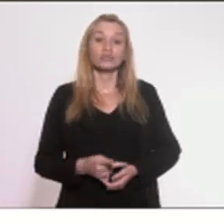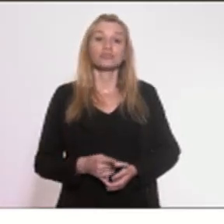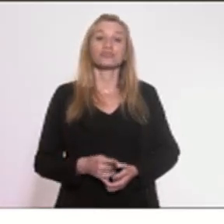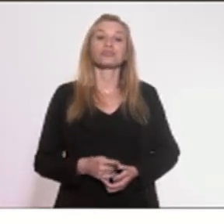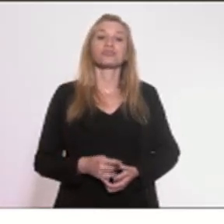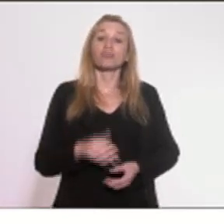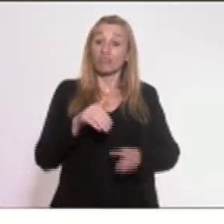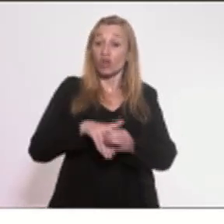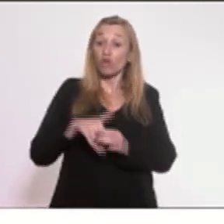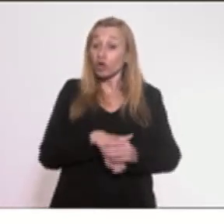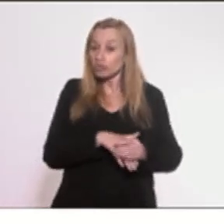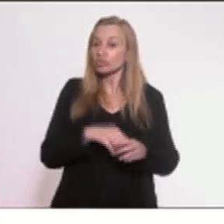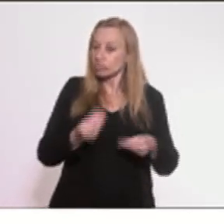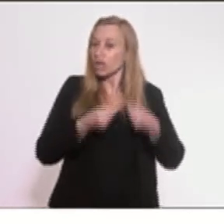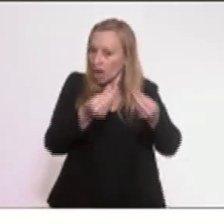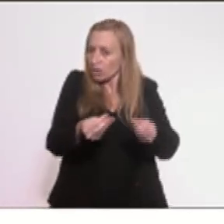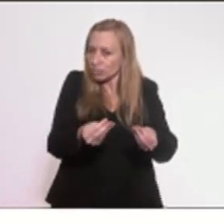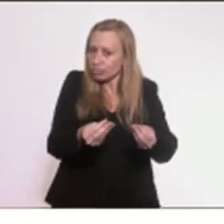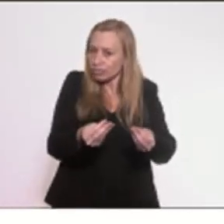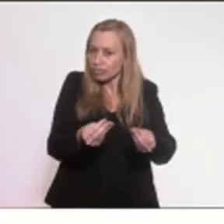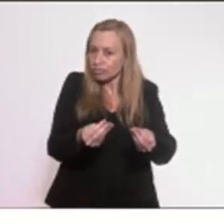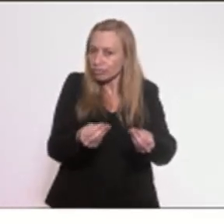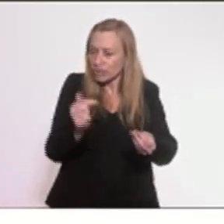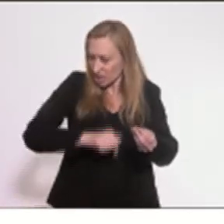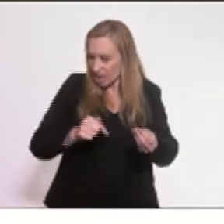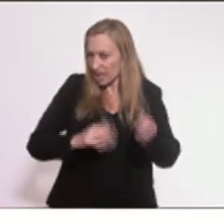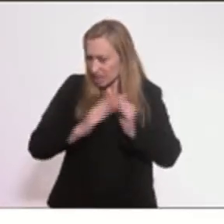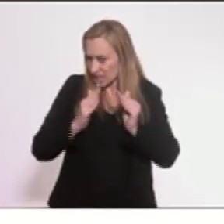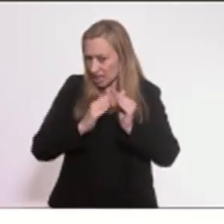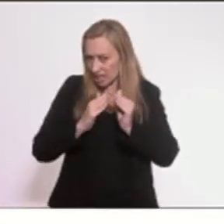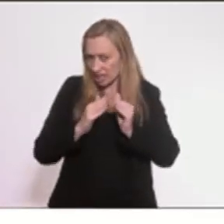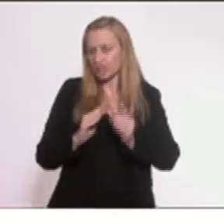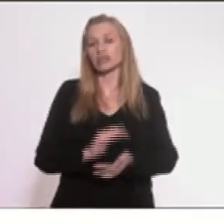massiva de votos e botou nessa casa aqui